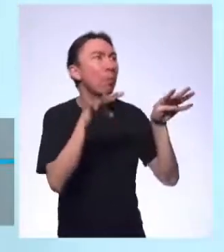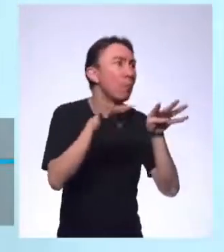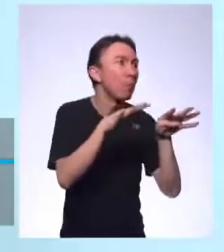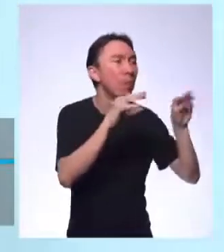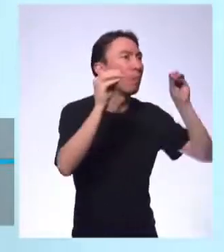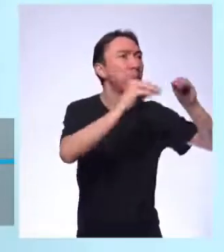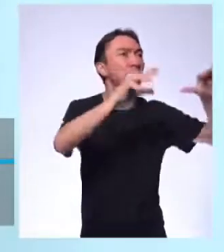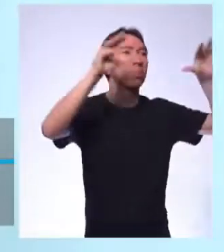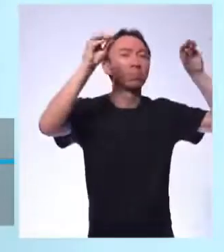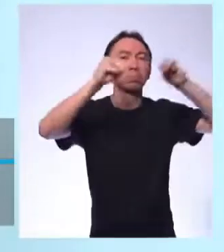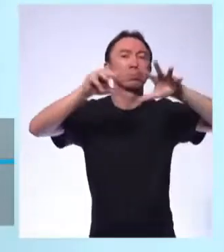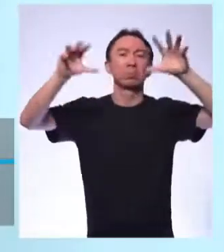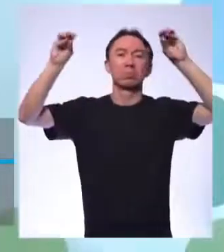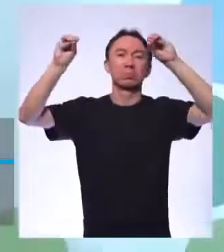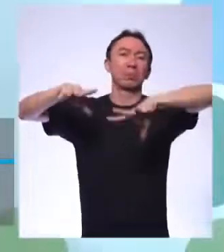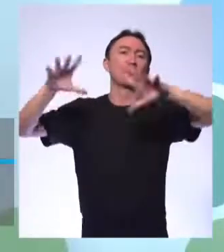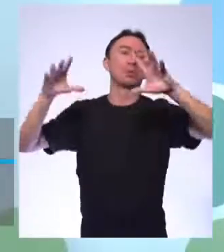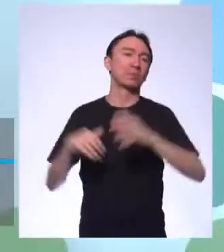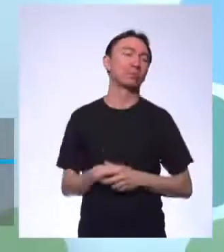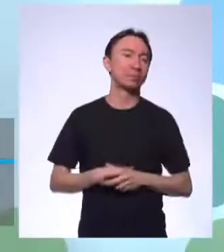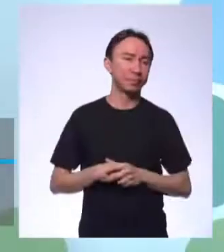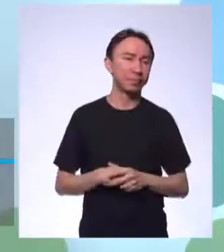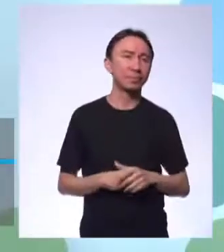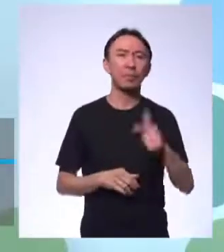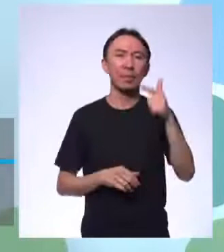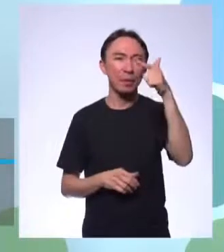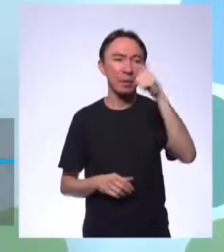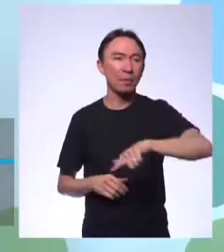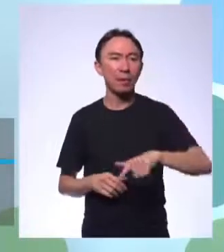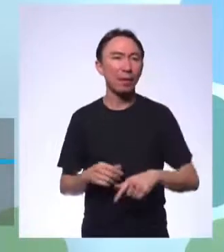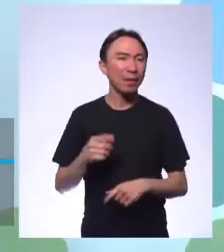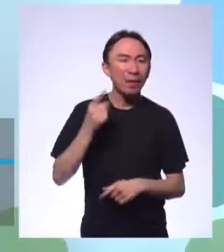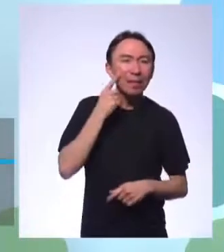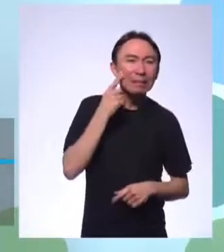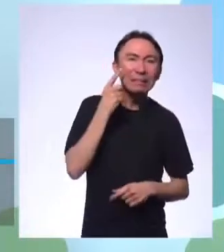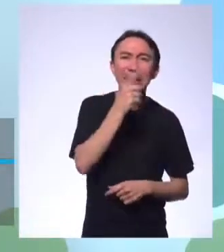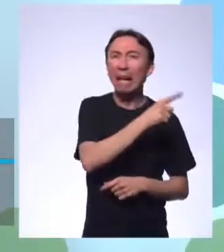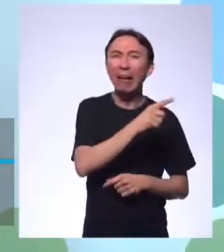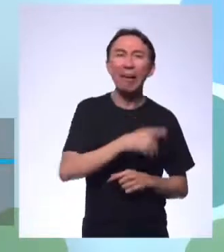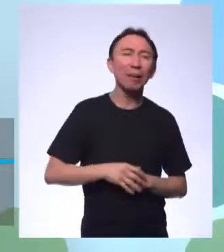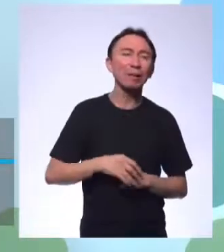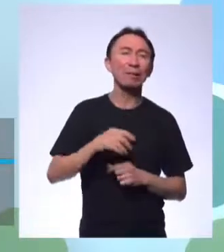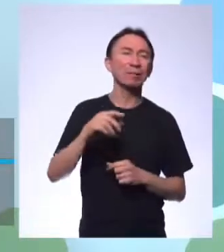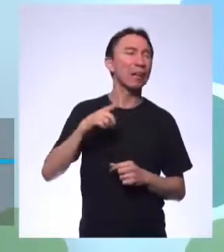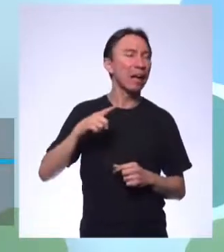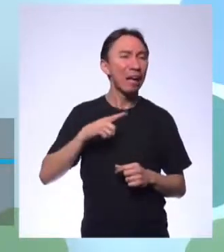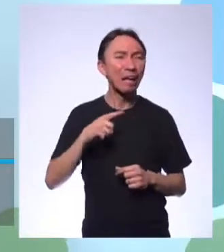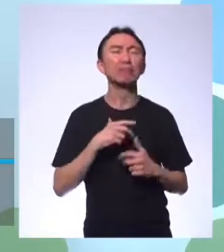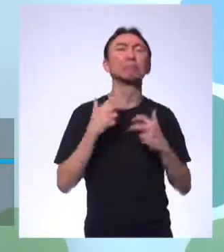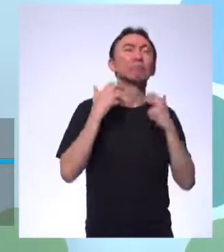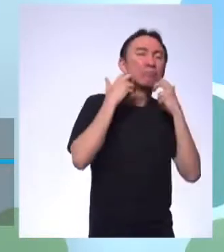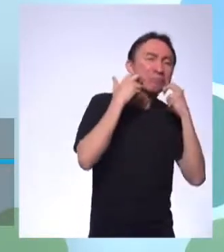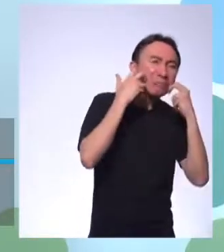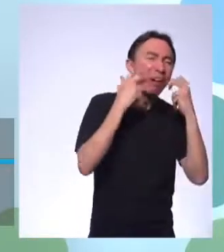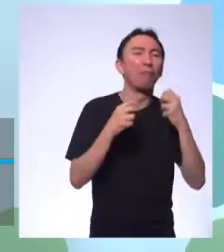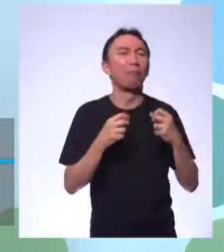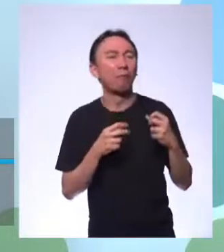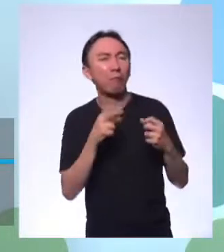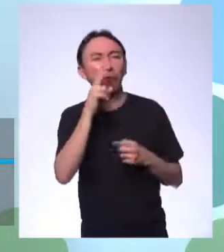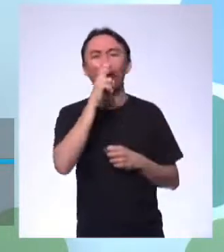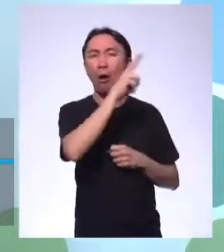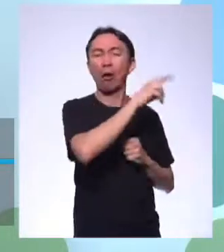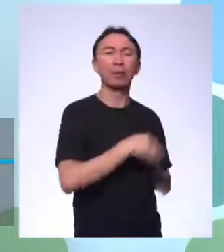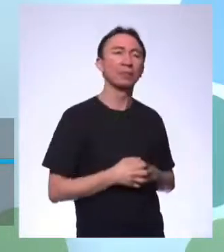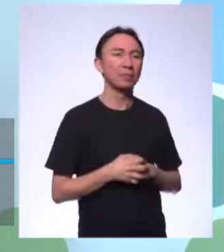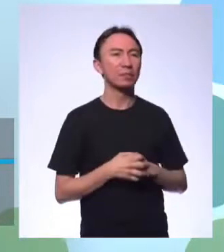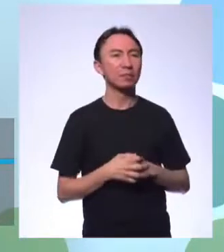ali. Isto, deixa eu ver quem mais aqui. Joviais, tímidos e fortes. Disse no geral, né? Já O falou do Marco